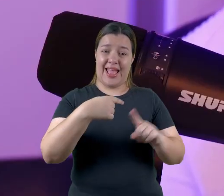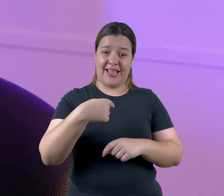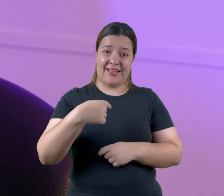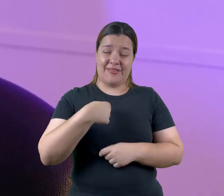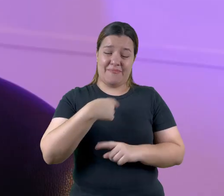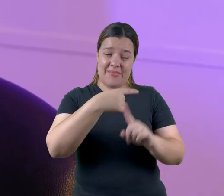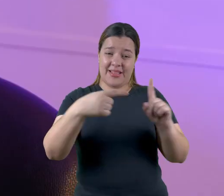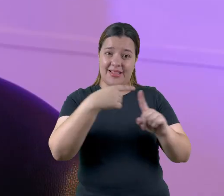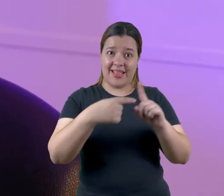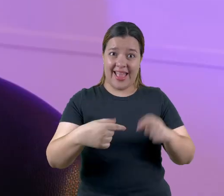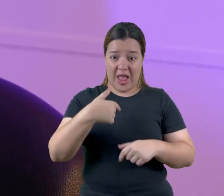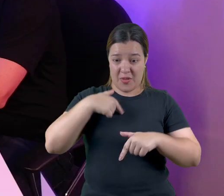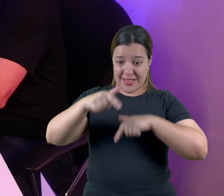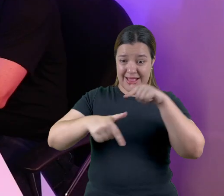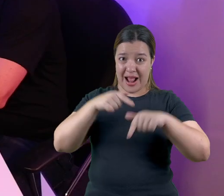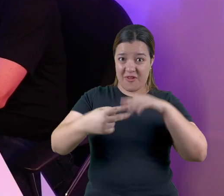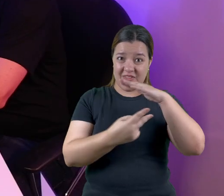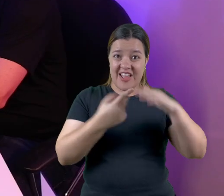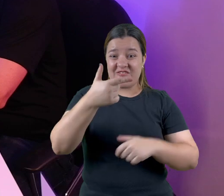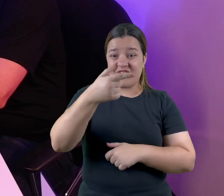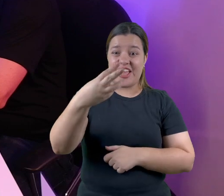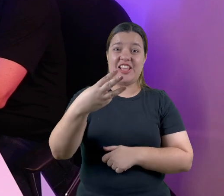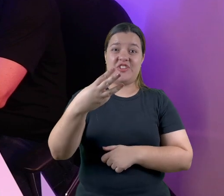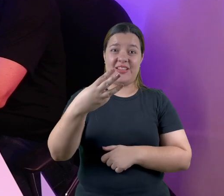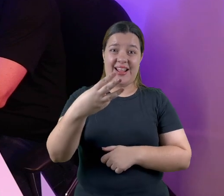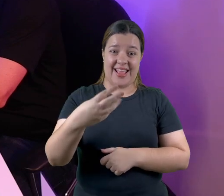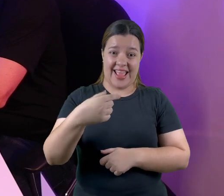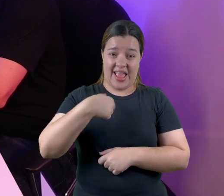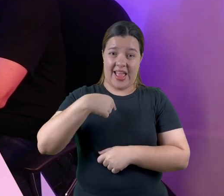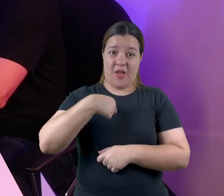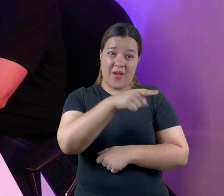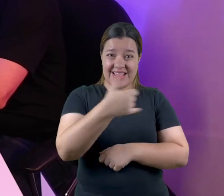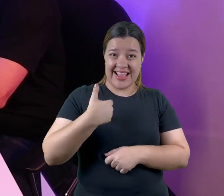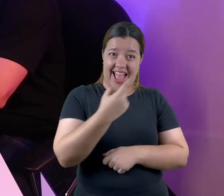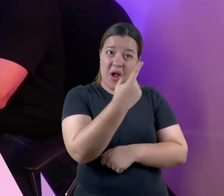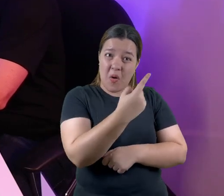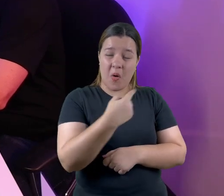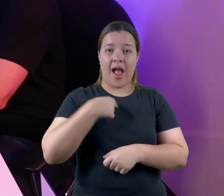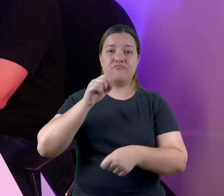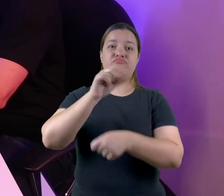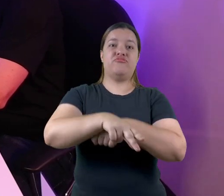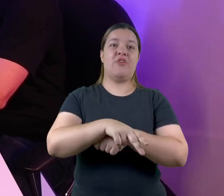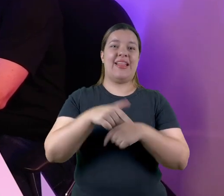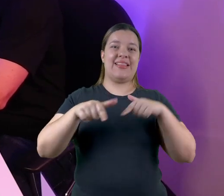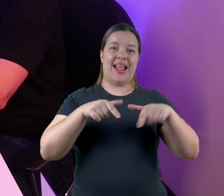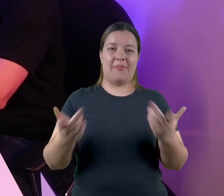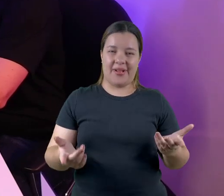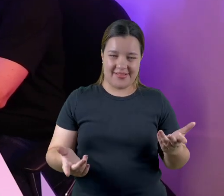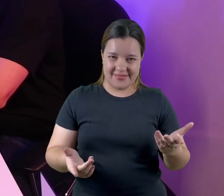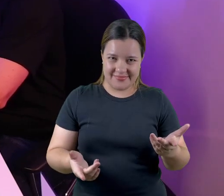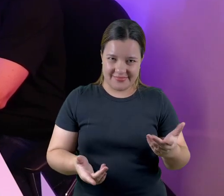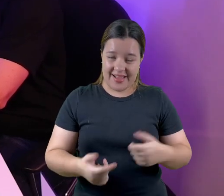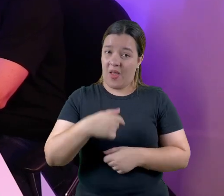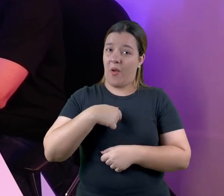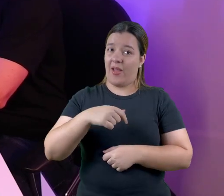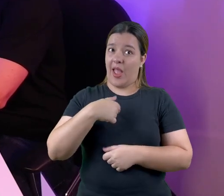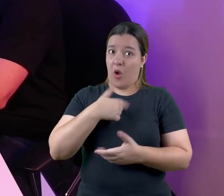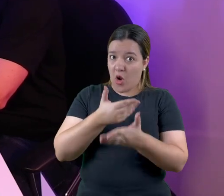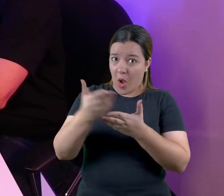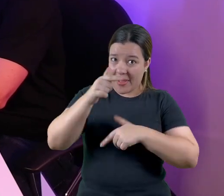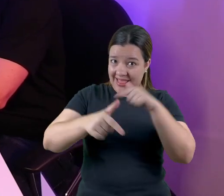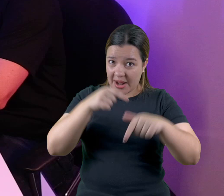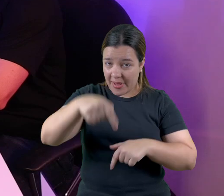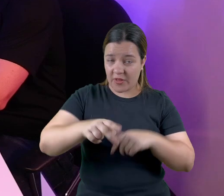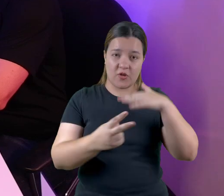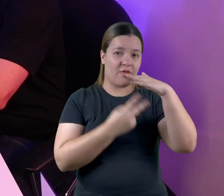idade não então de venturos Eu tenho 23 era que a gente tava brincando então quando ela tinha um aninho já tava trabalhando aqui e eu nem